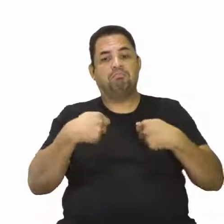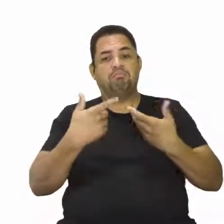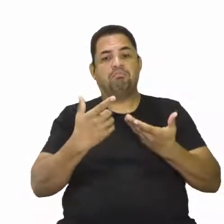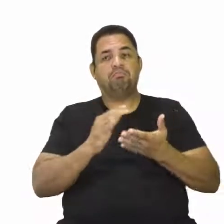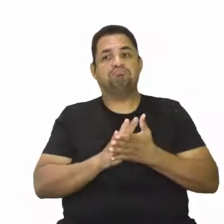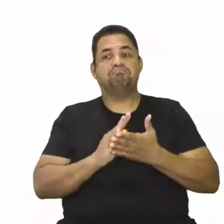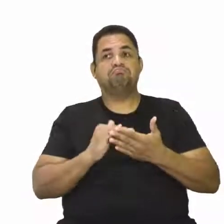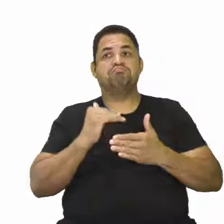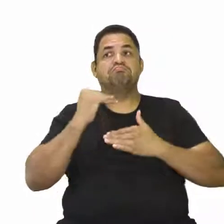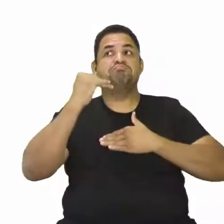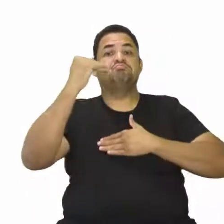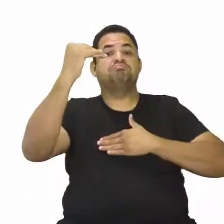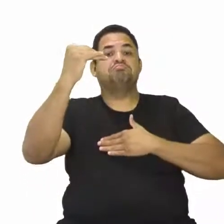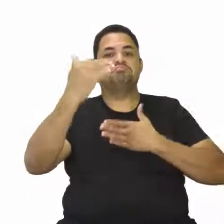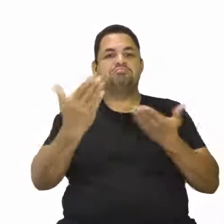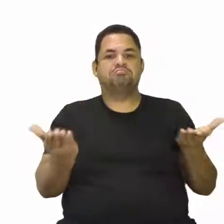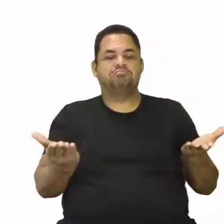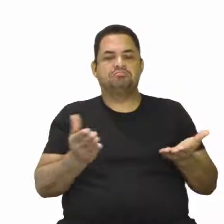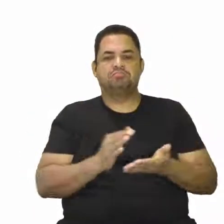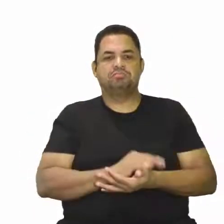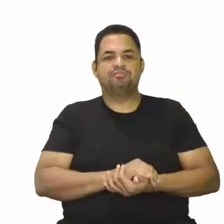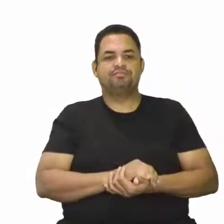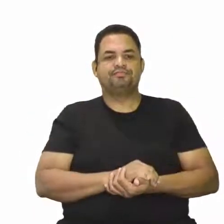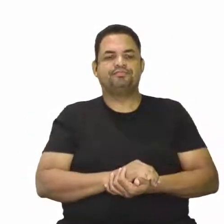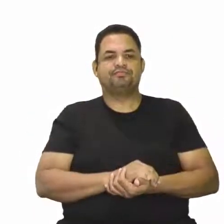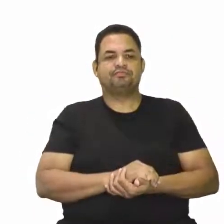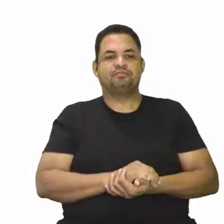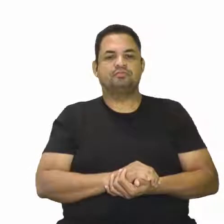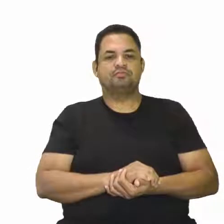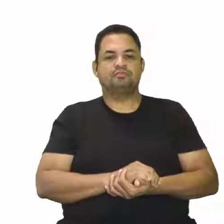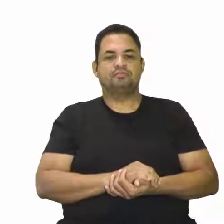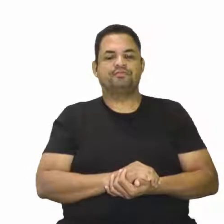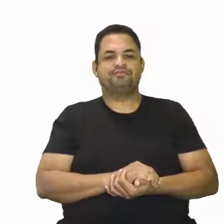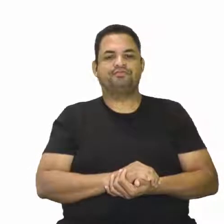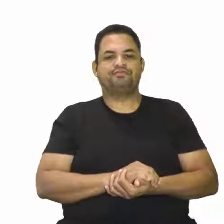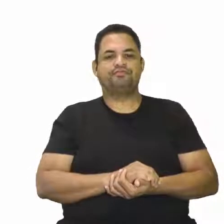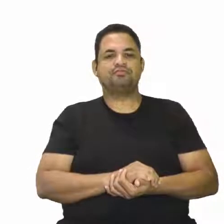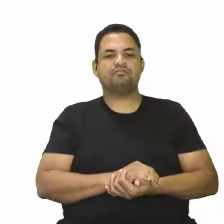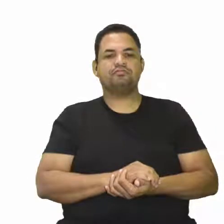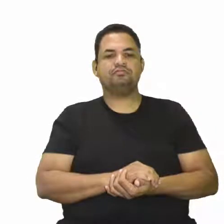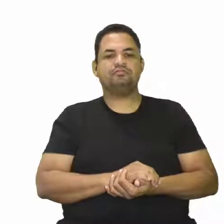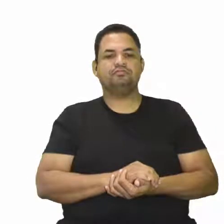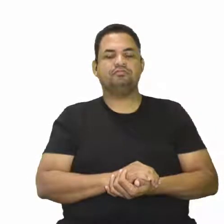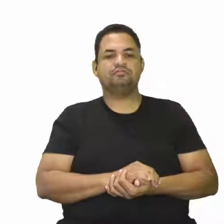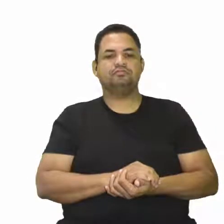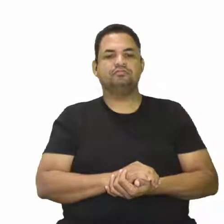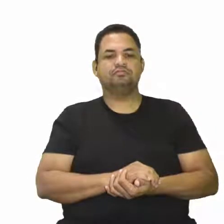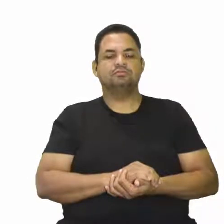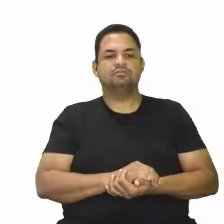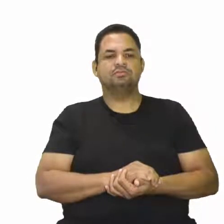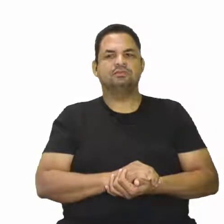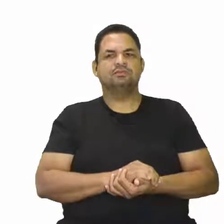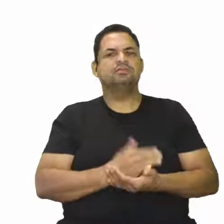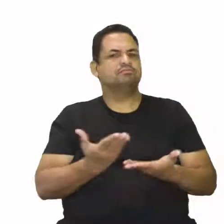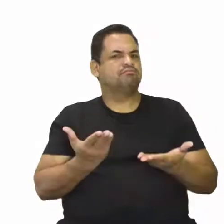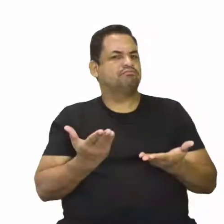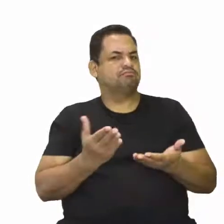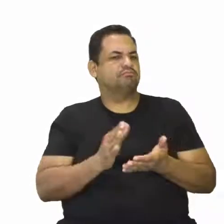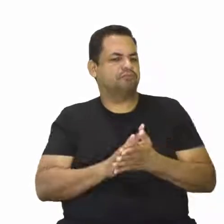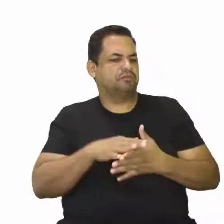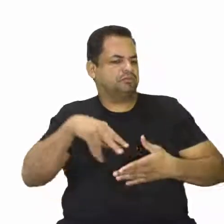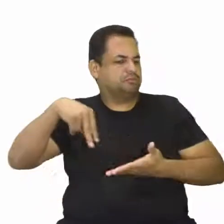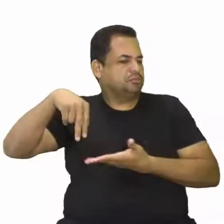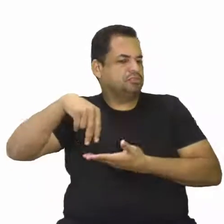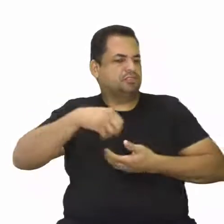e possivelmente. Acaso vamos bailar em el sábado? Acaso vamos